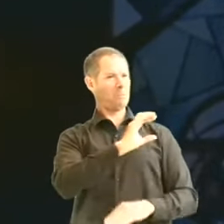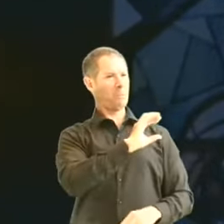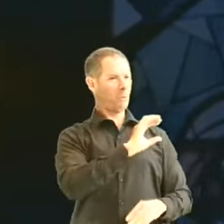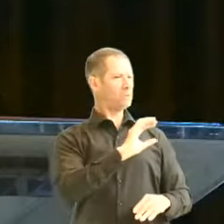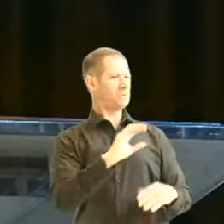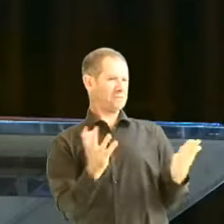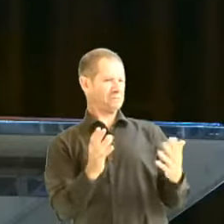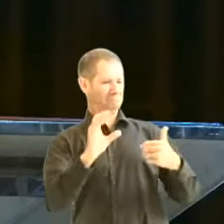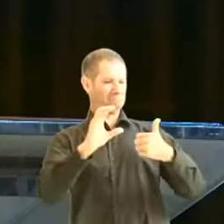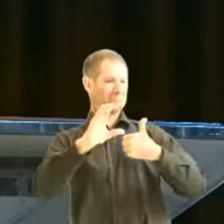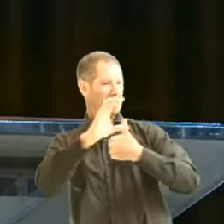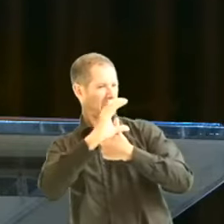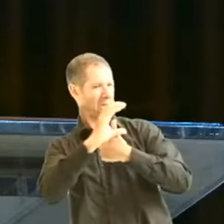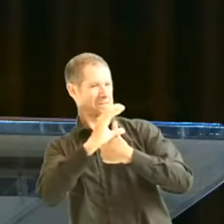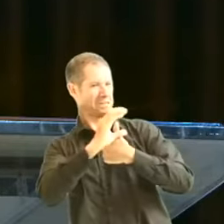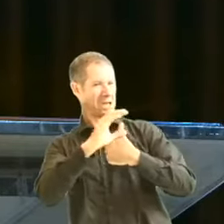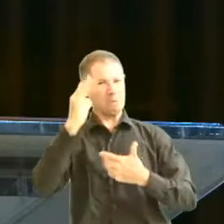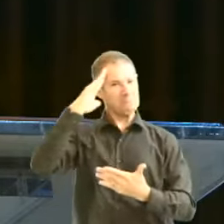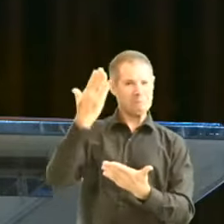que não crê em mais nada,